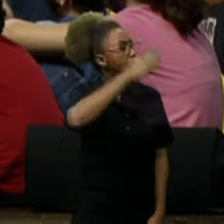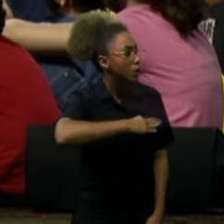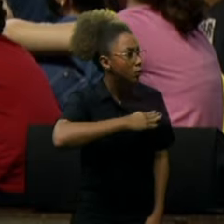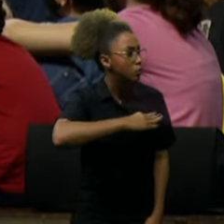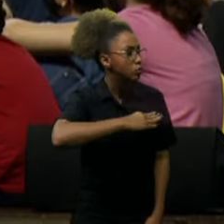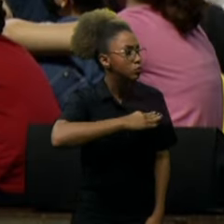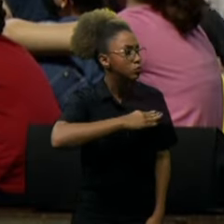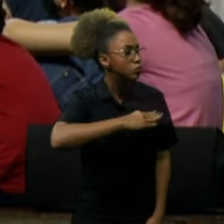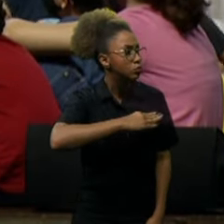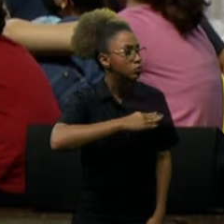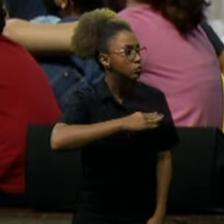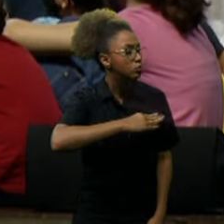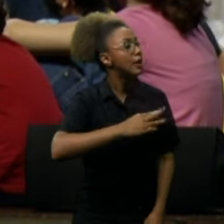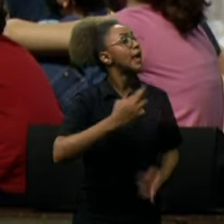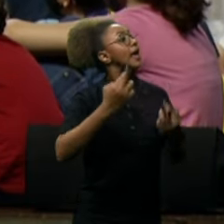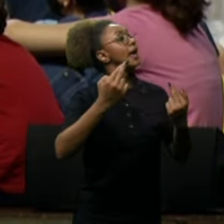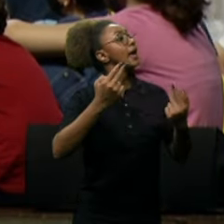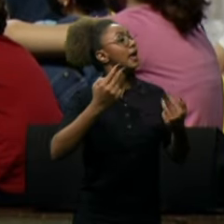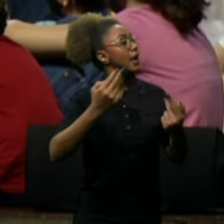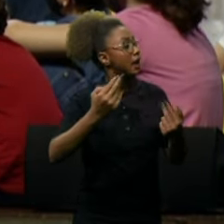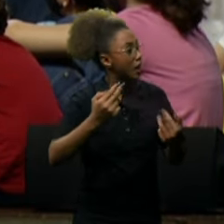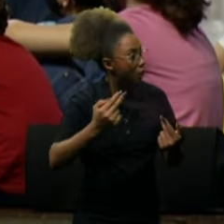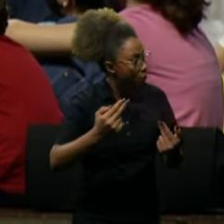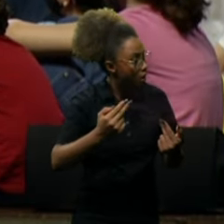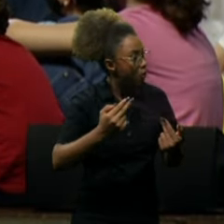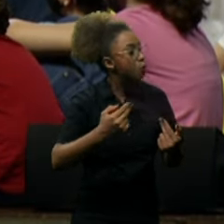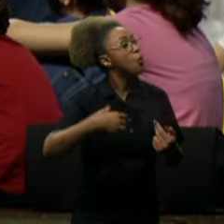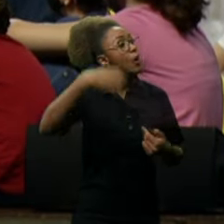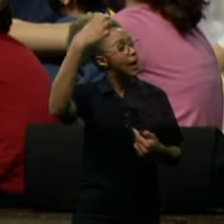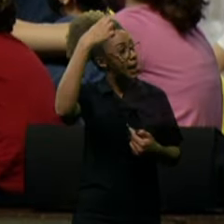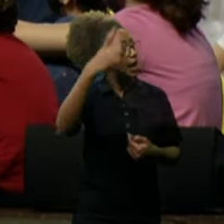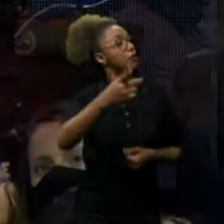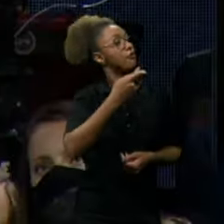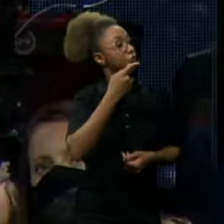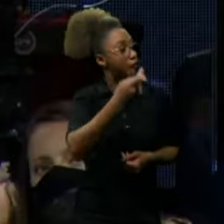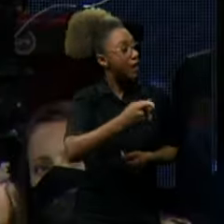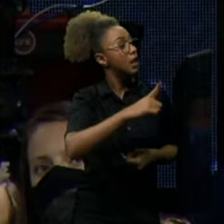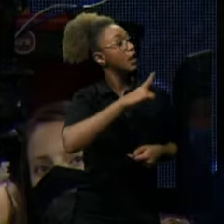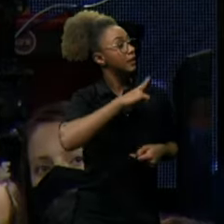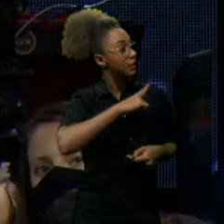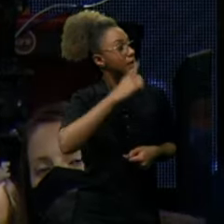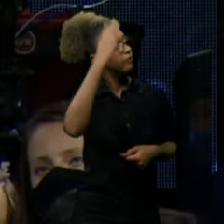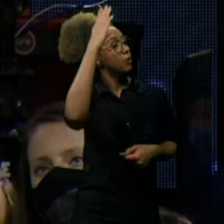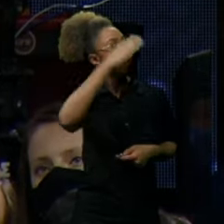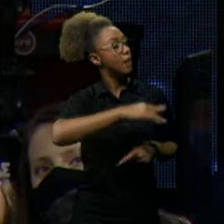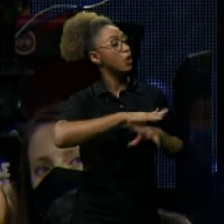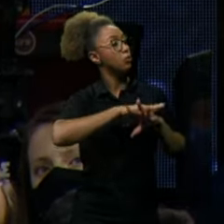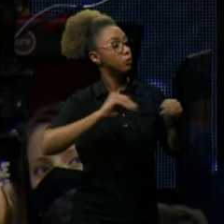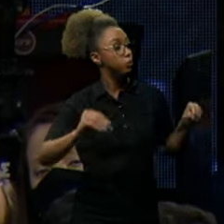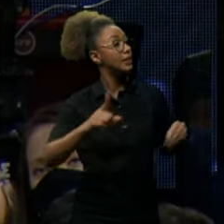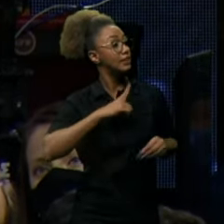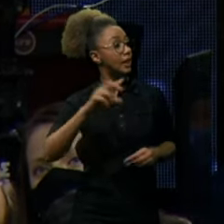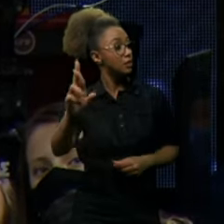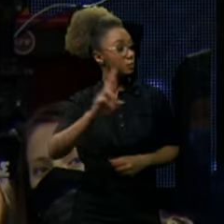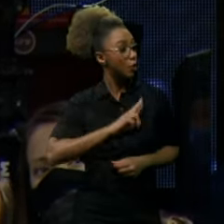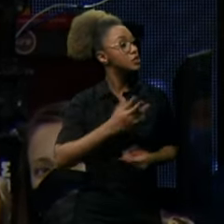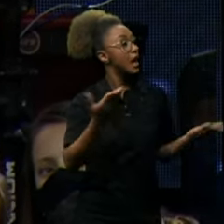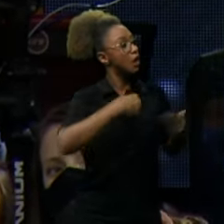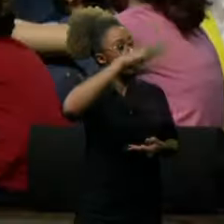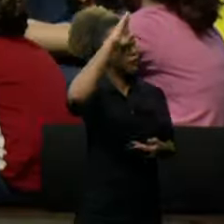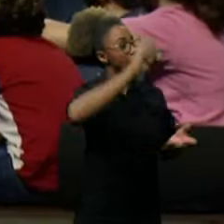e como resposta de que o mal saiu sai a febre